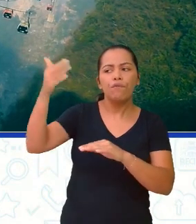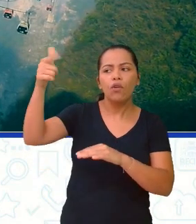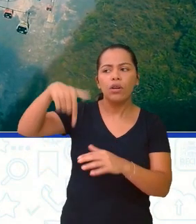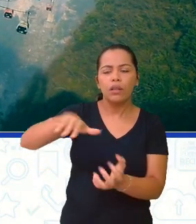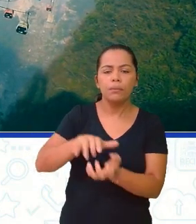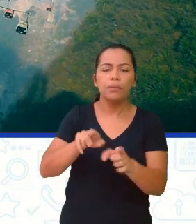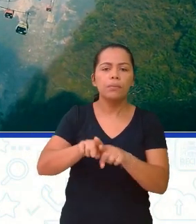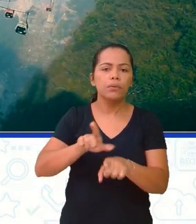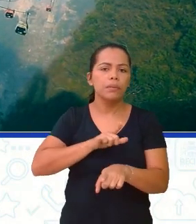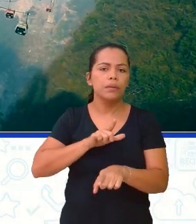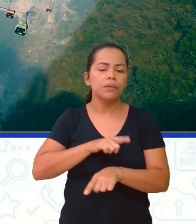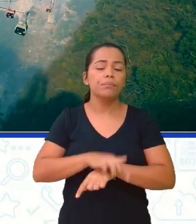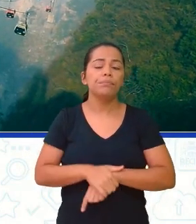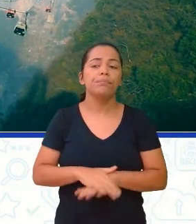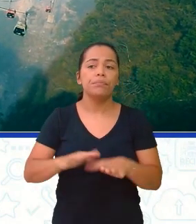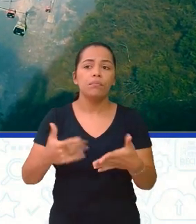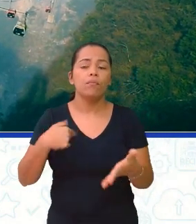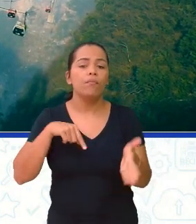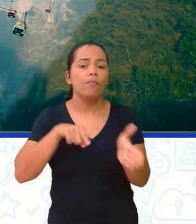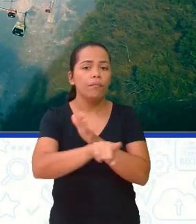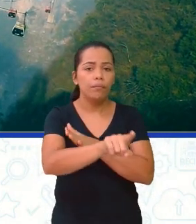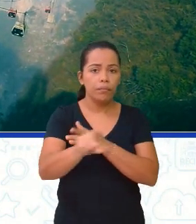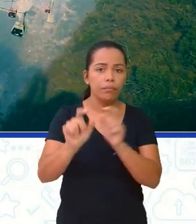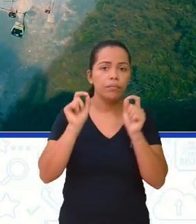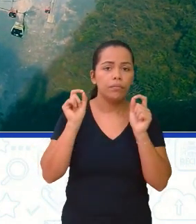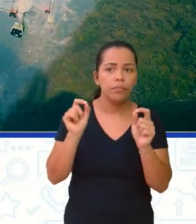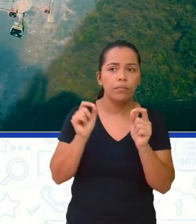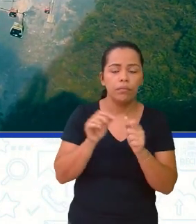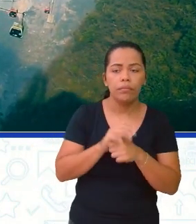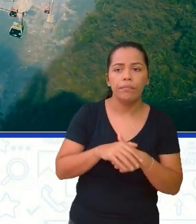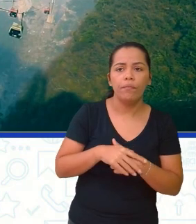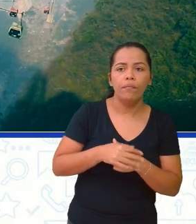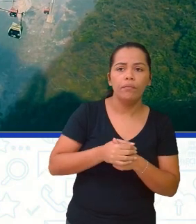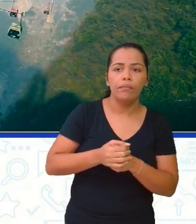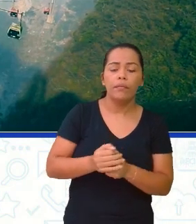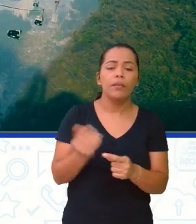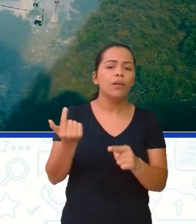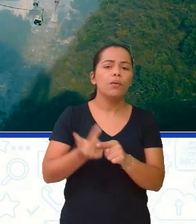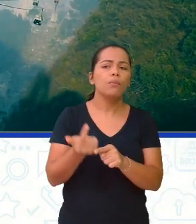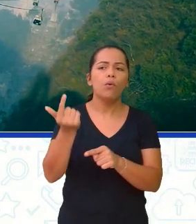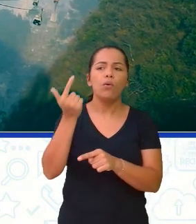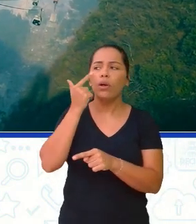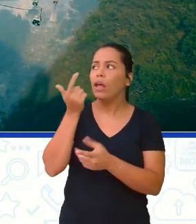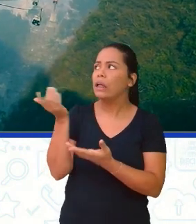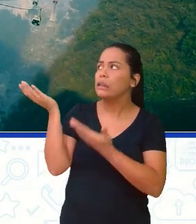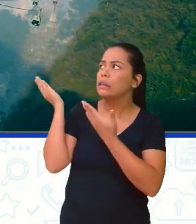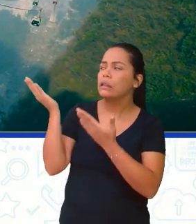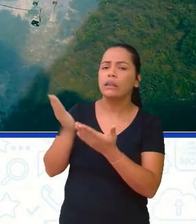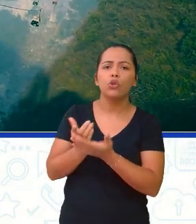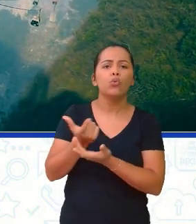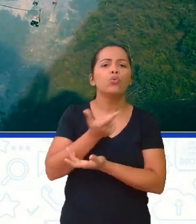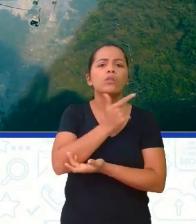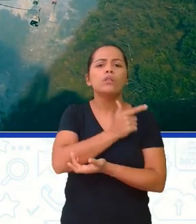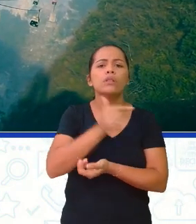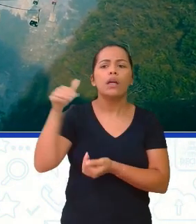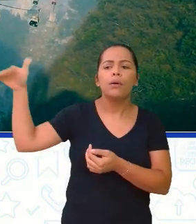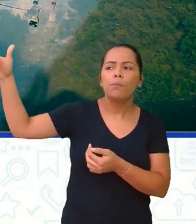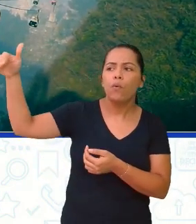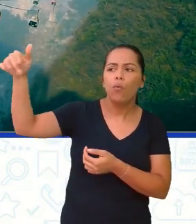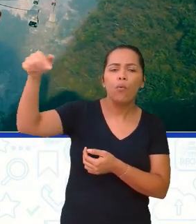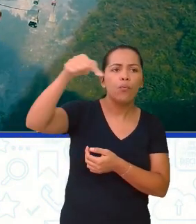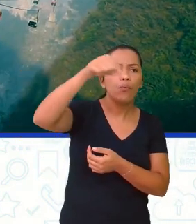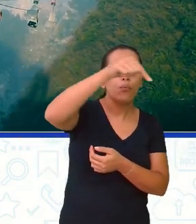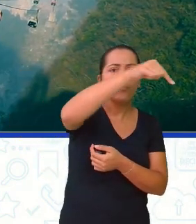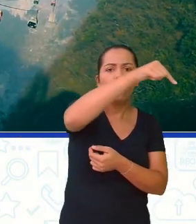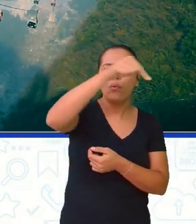observação aí, e o meu questionamento é, o que faz esse imóvel aí estar se deslocando de um lado para o outro?